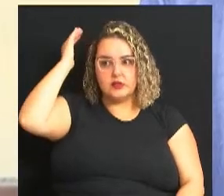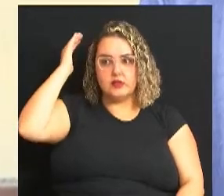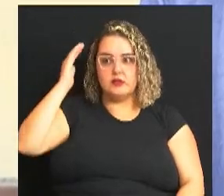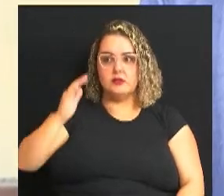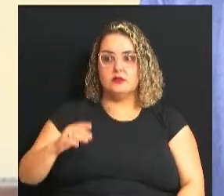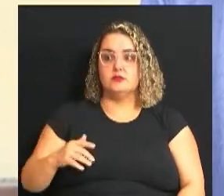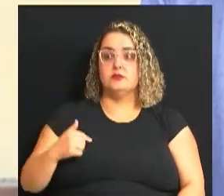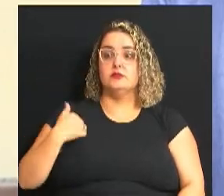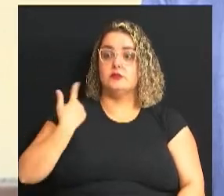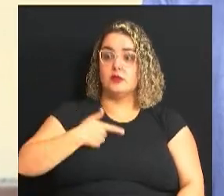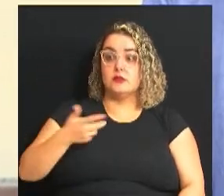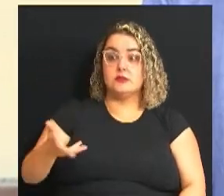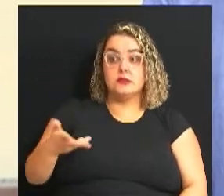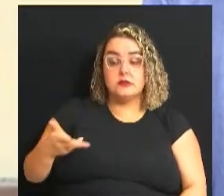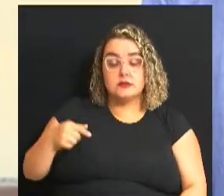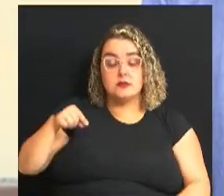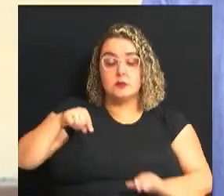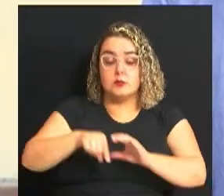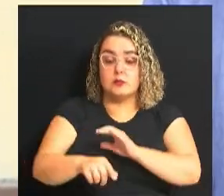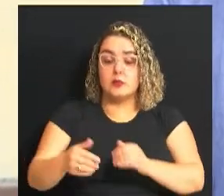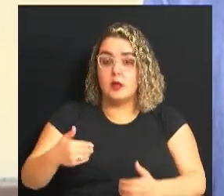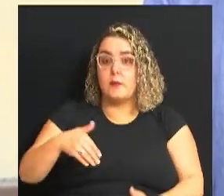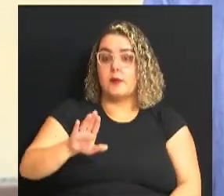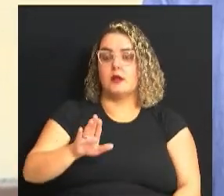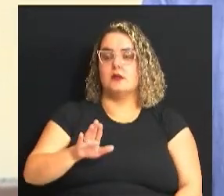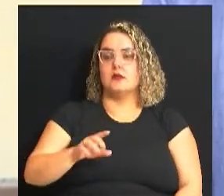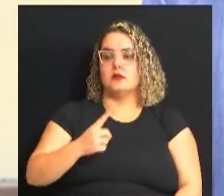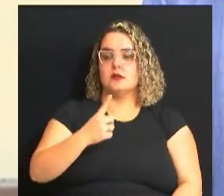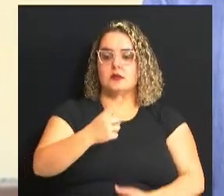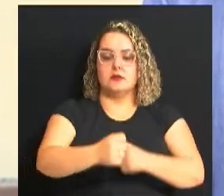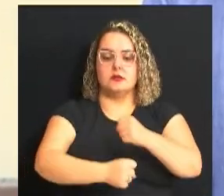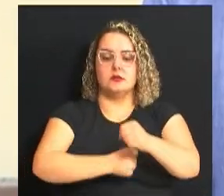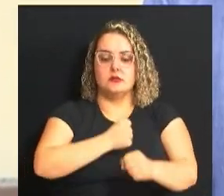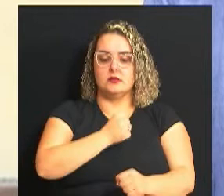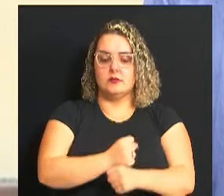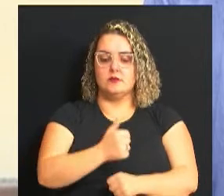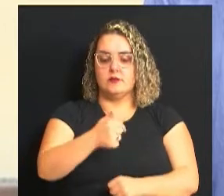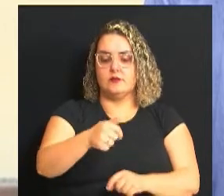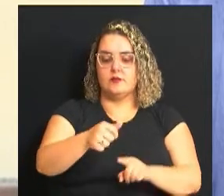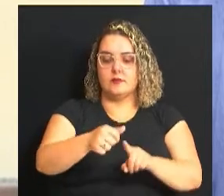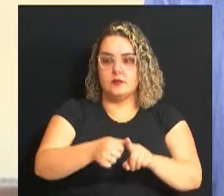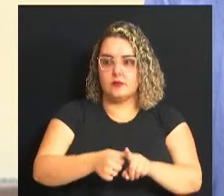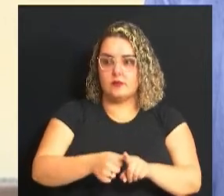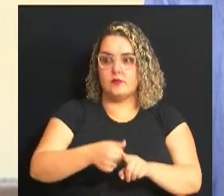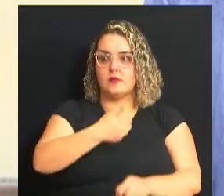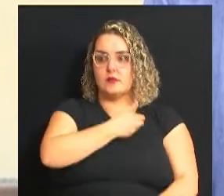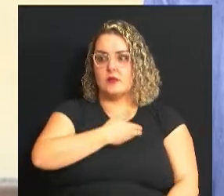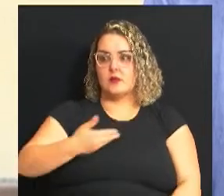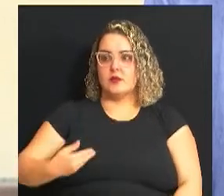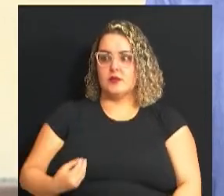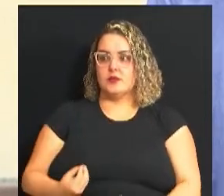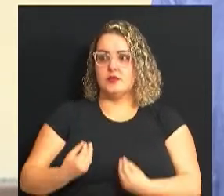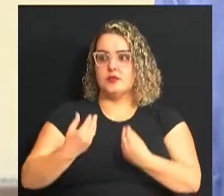acelerador, avançamos bastante, e nesse um ano e sete meses de governo, nós já entregamos